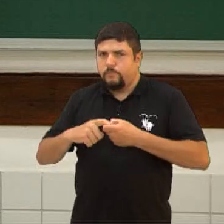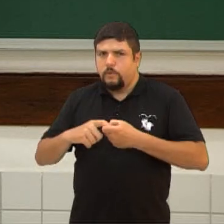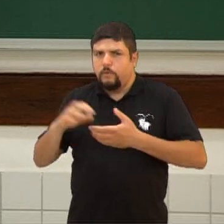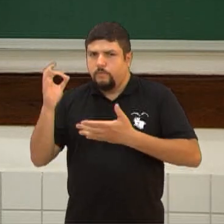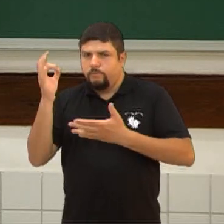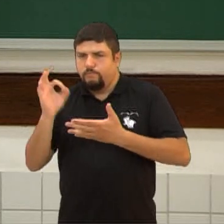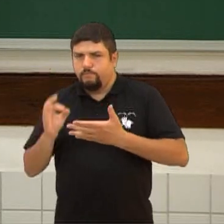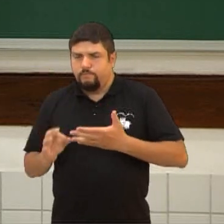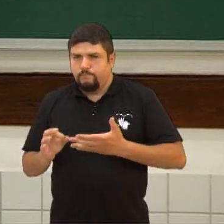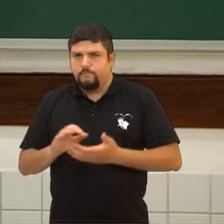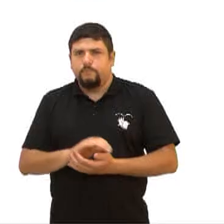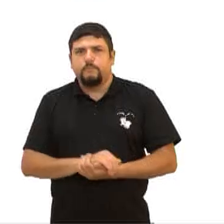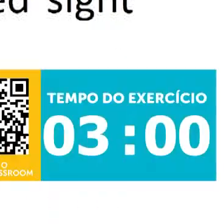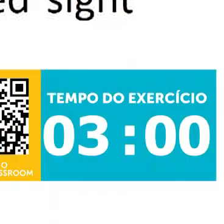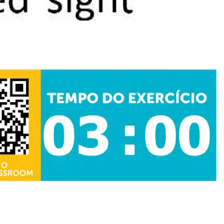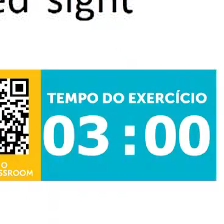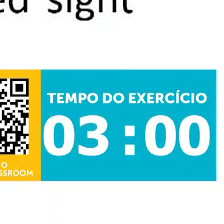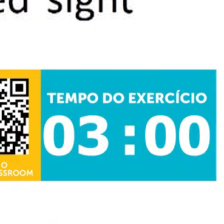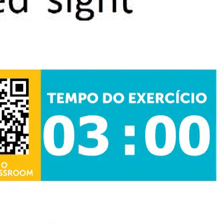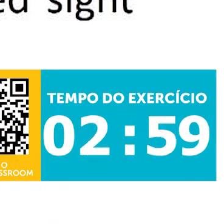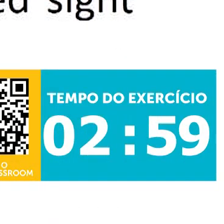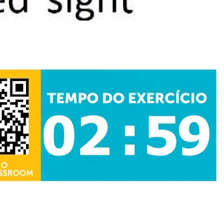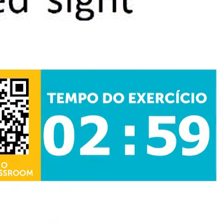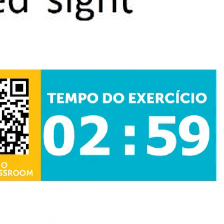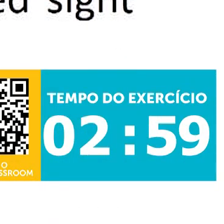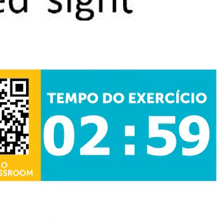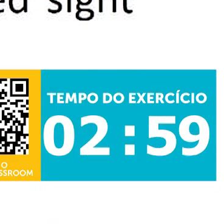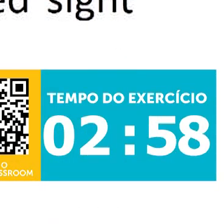começar, continuar conversando.